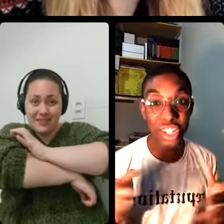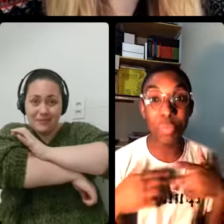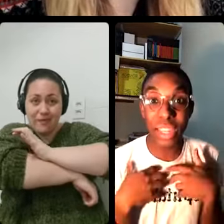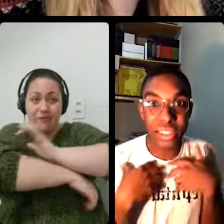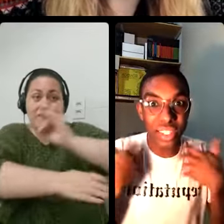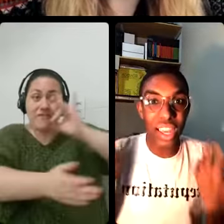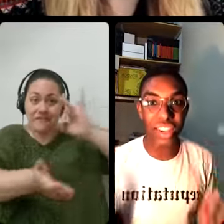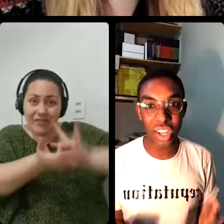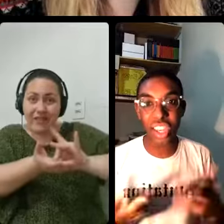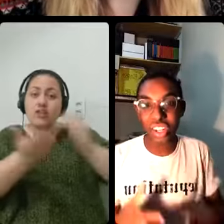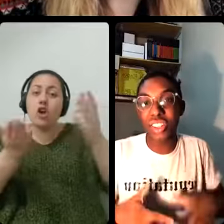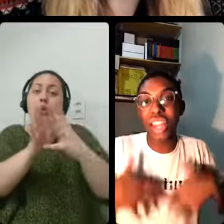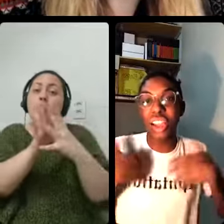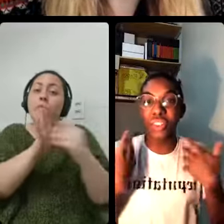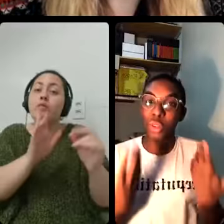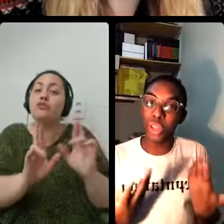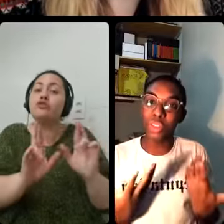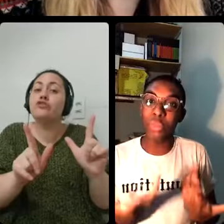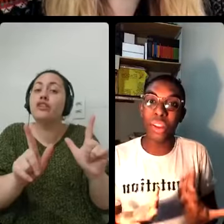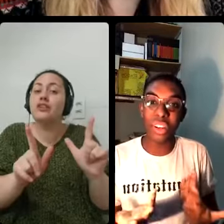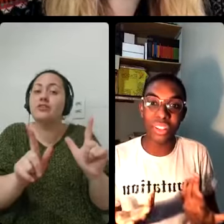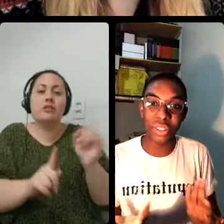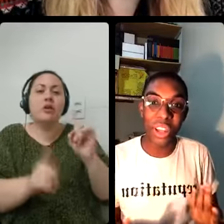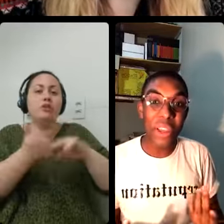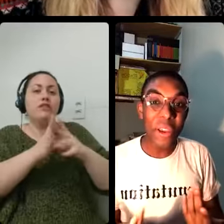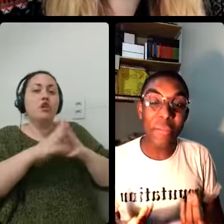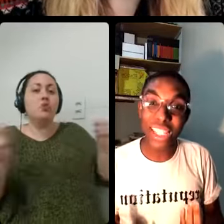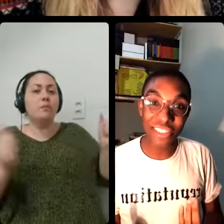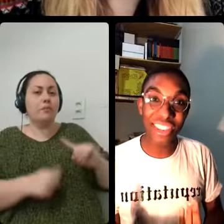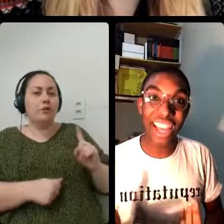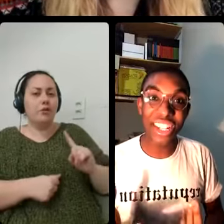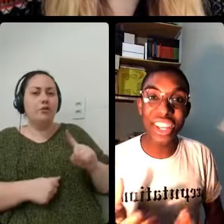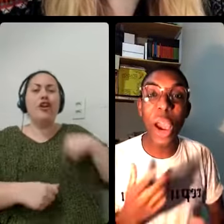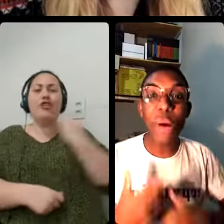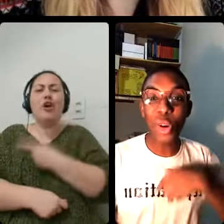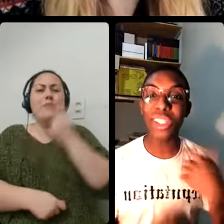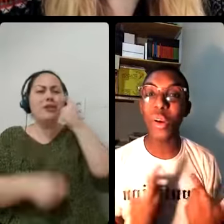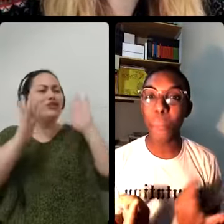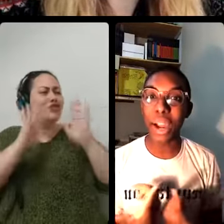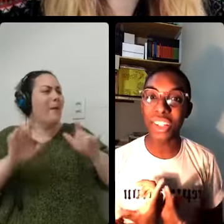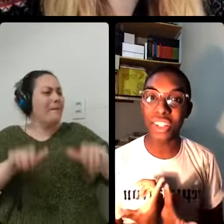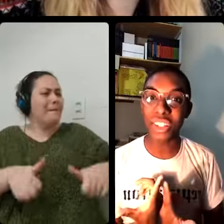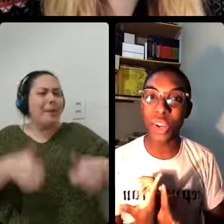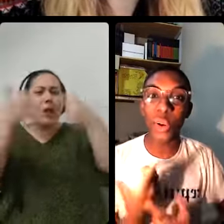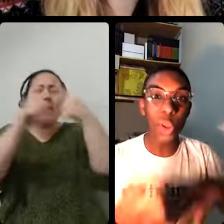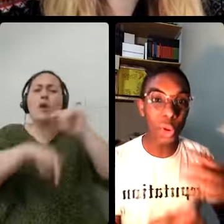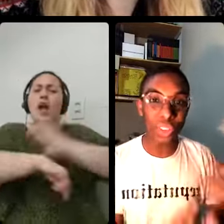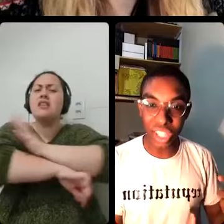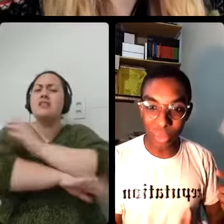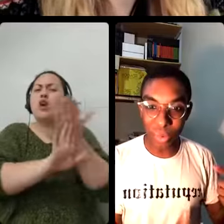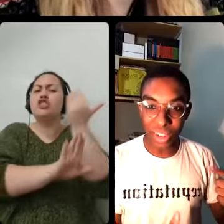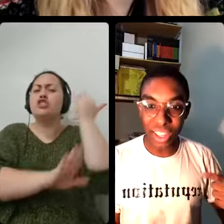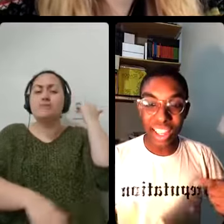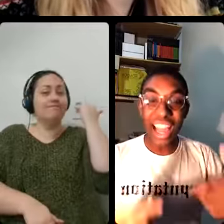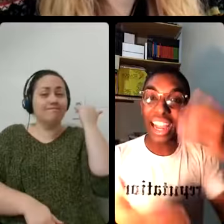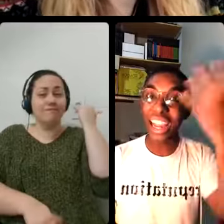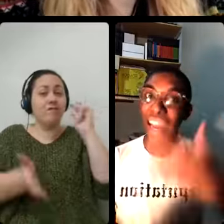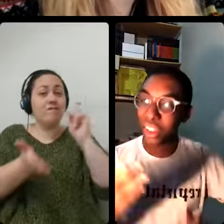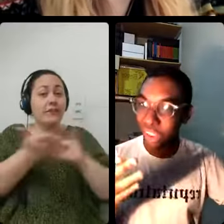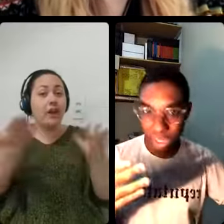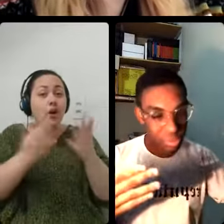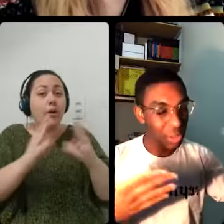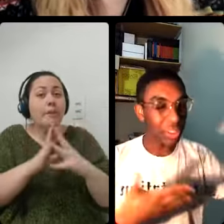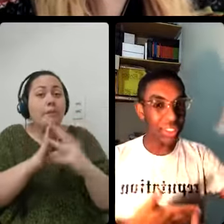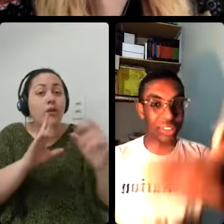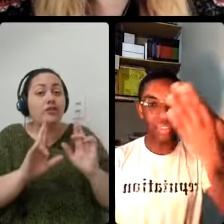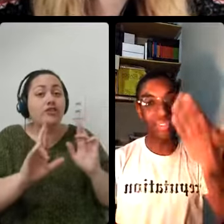A gente pensa que a gente está evoluindo e melhorando, mas na verdade é uma outra roupagem. Então, ao longo do tempo, a cara